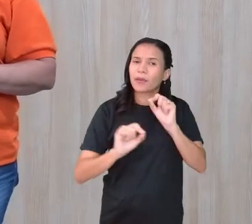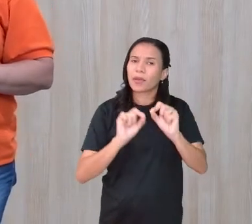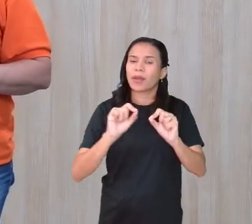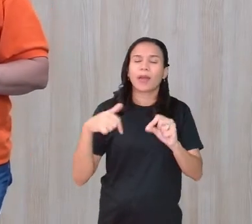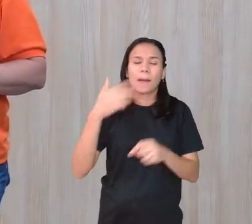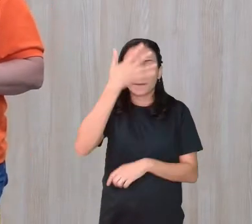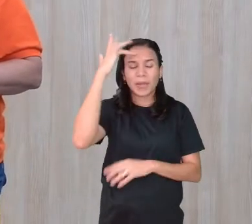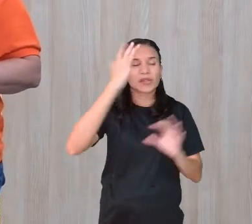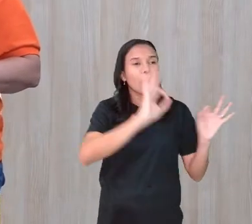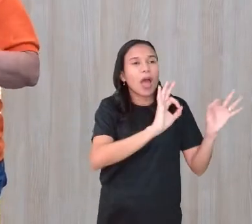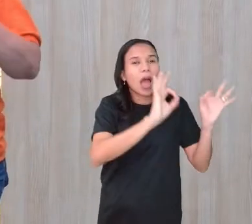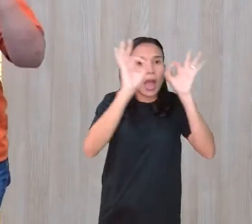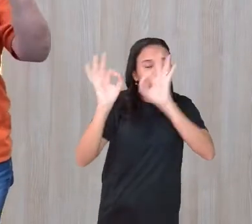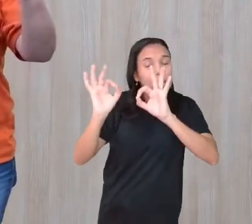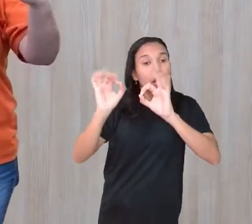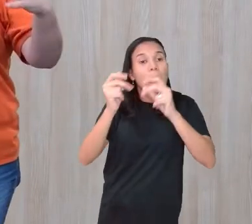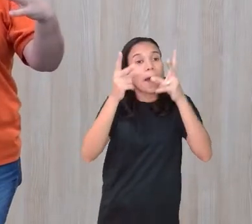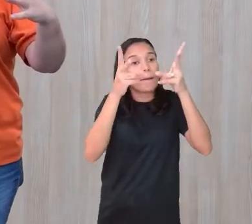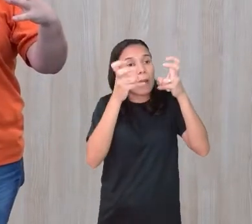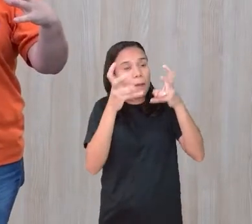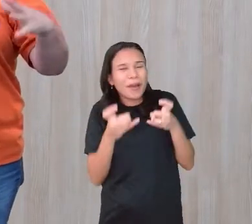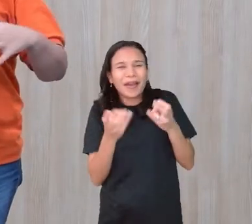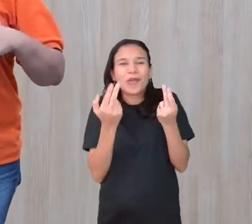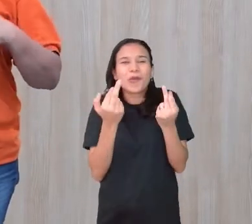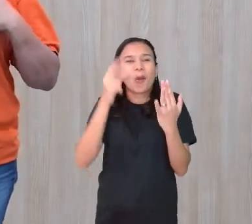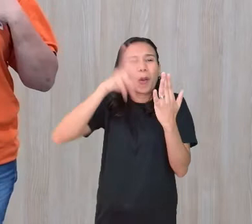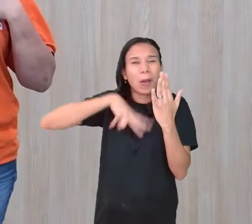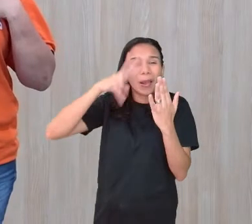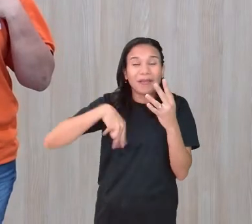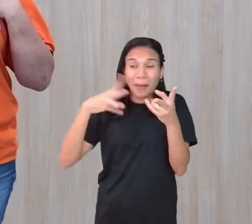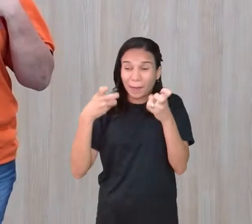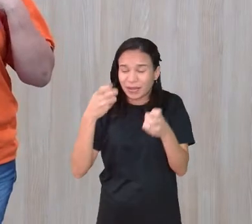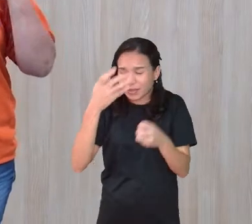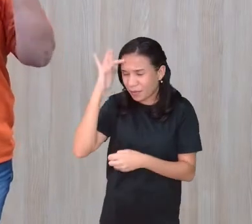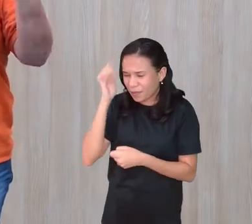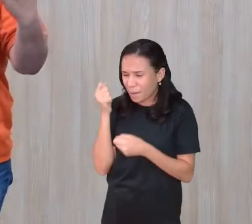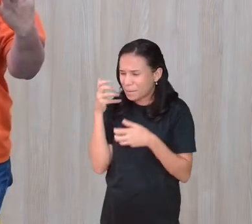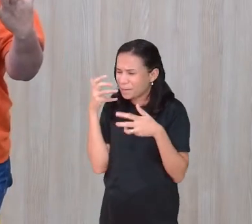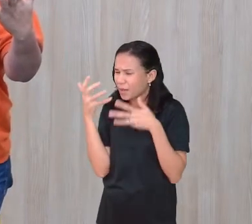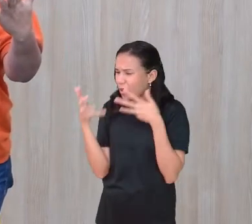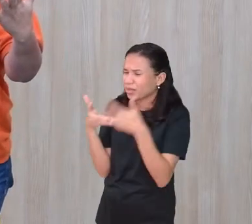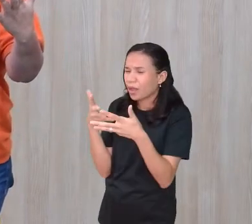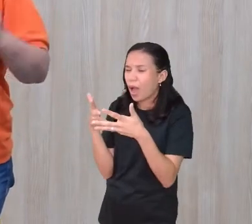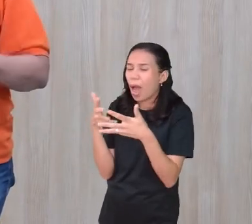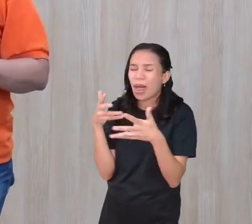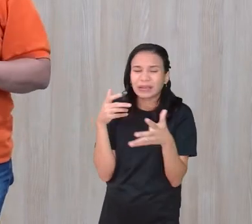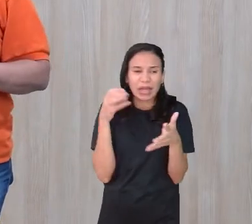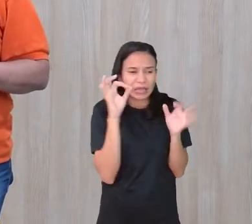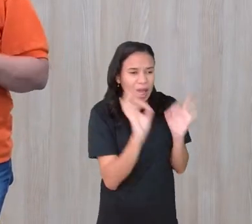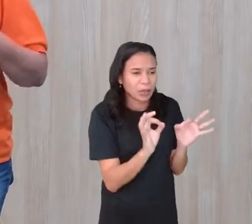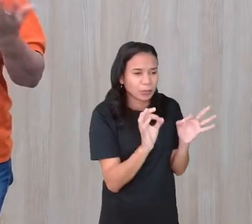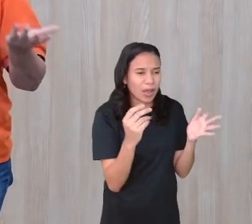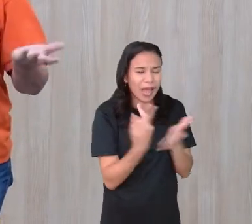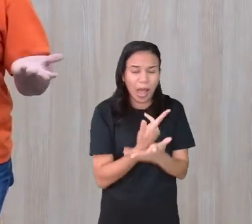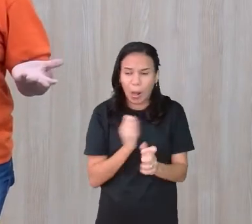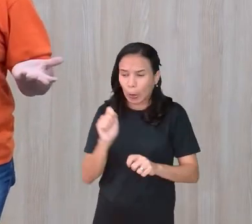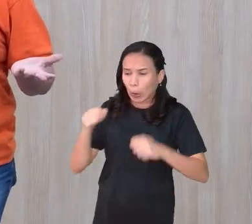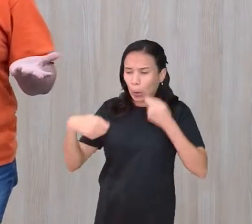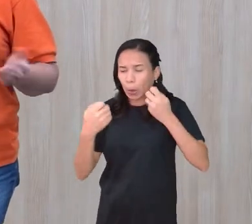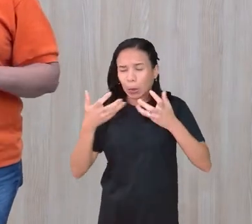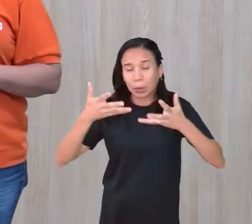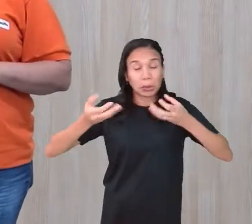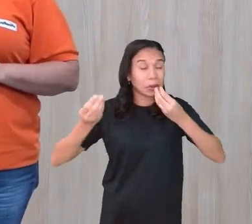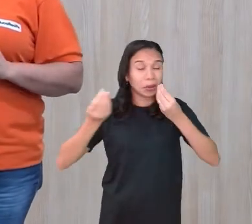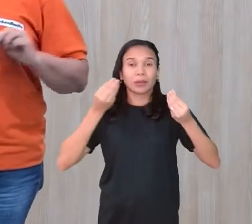nos assistindo. E aí vocês veem quando eu me atrapalho na fala, quando eu acerto na fala, não é assim? É assim,